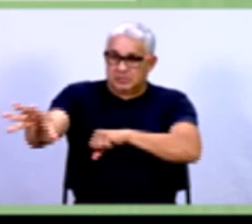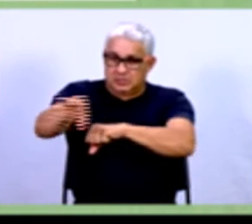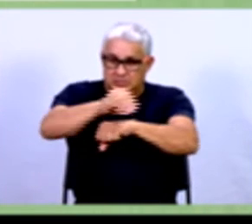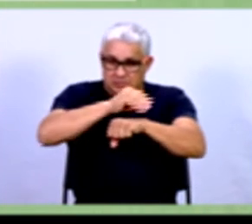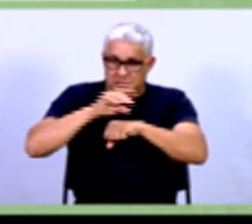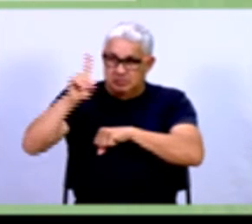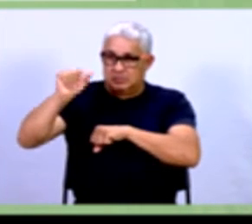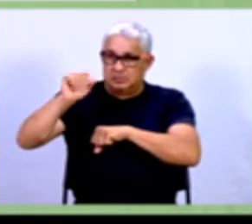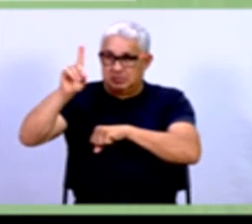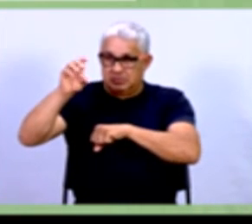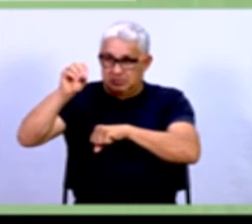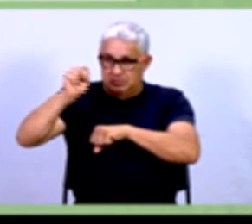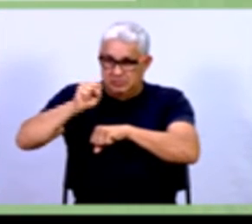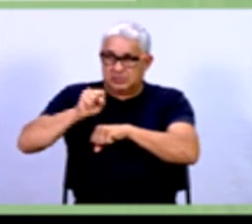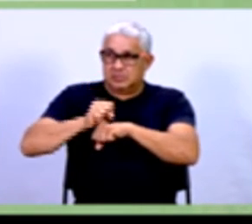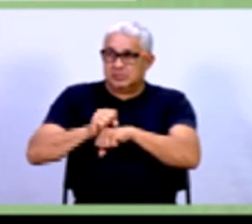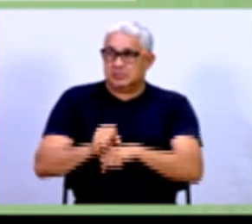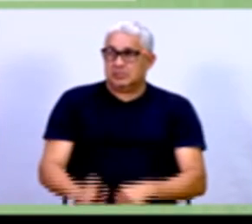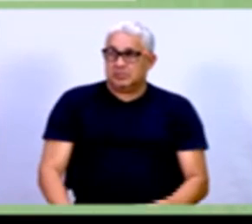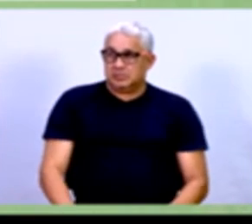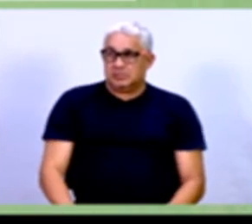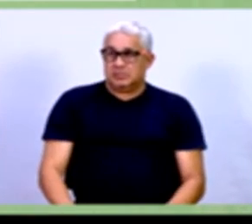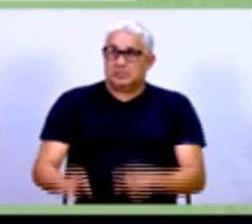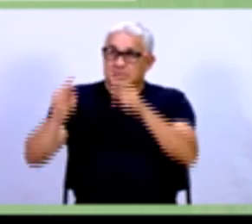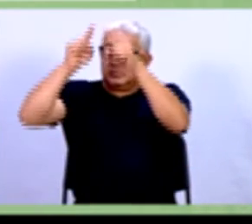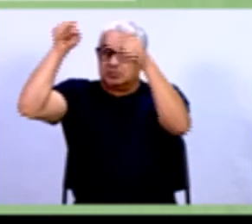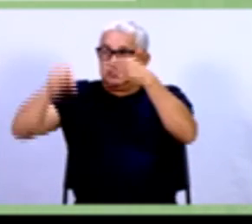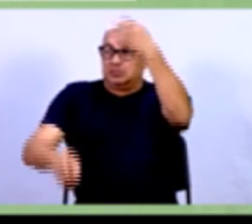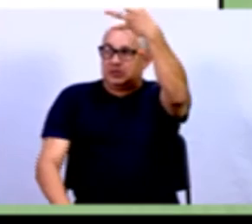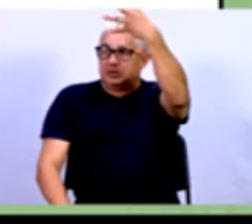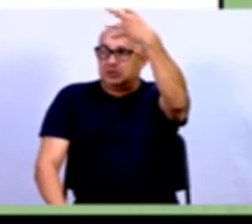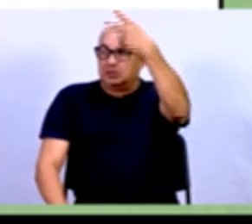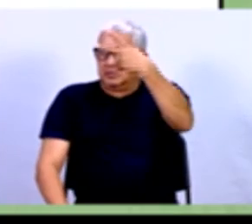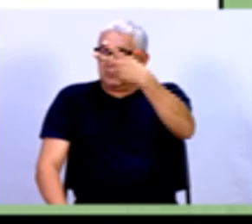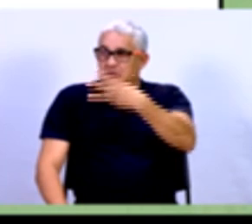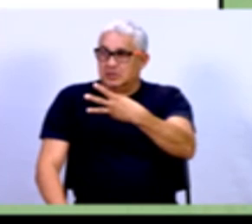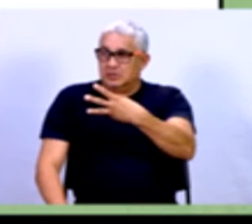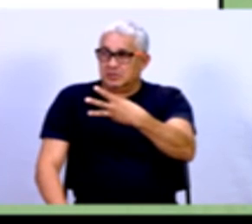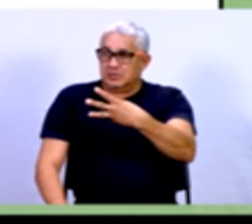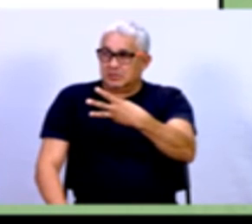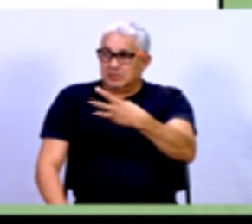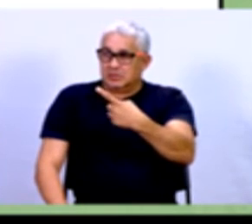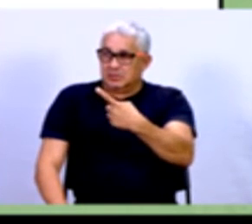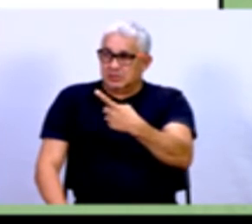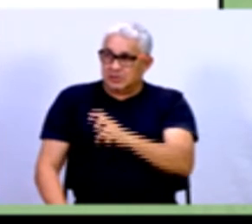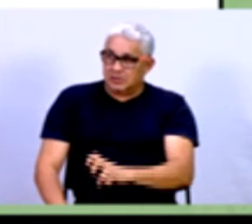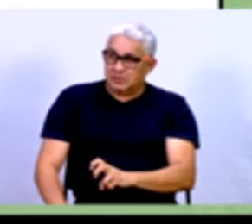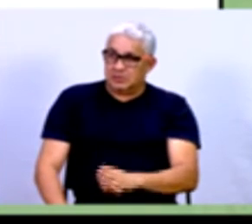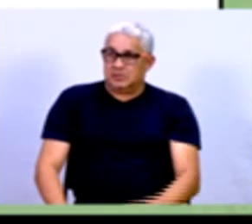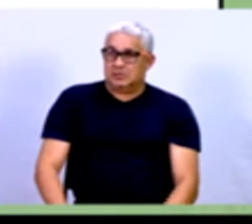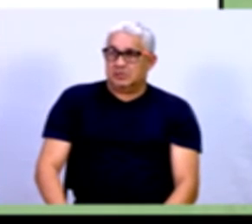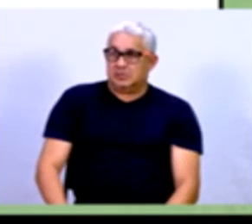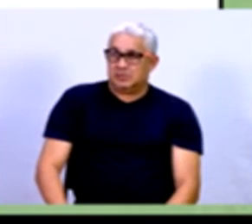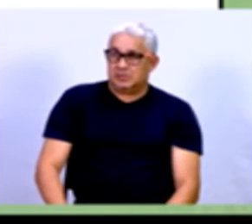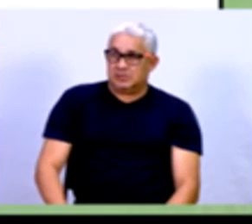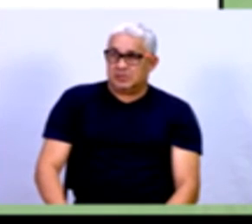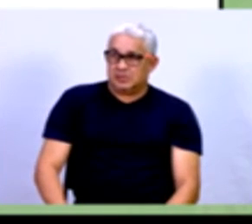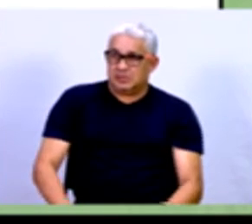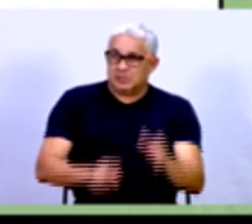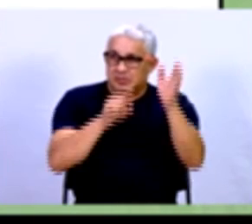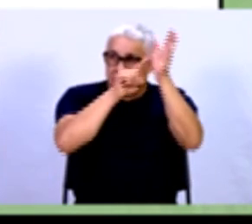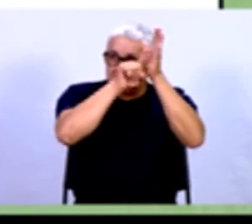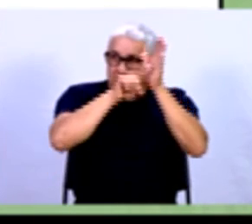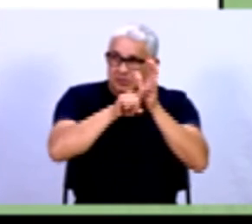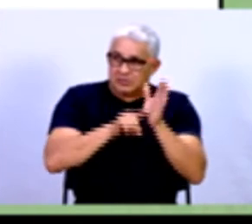Tá, pessoal? Então, vamos seguir aqui para a nossa próxima questão, para dar tempo da gente fazer bem devagar essas de